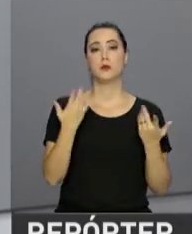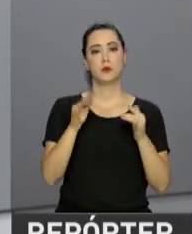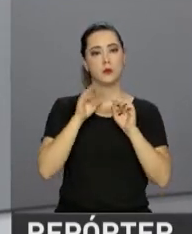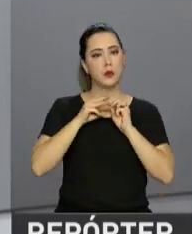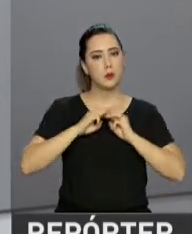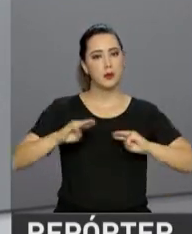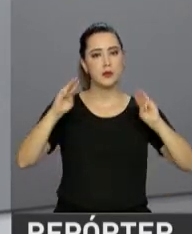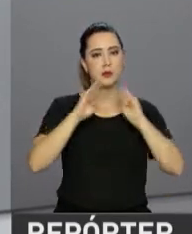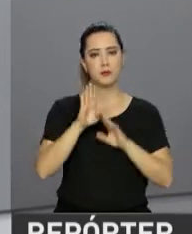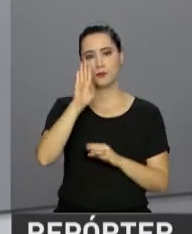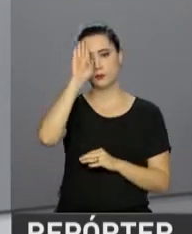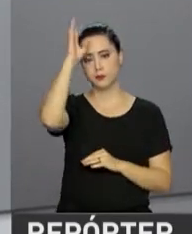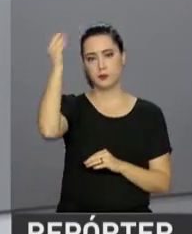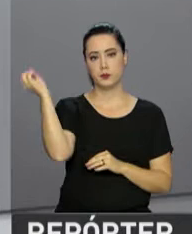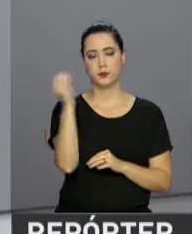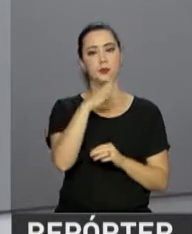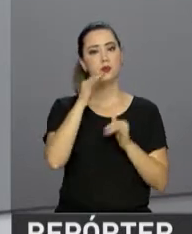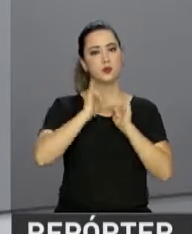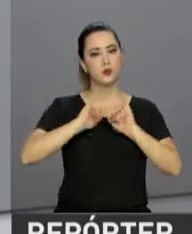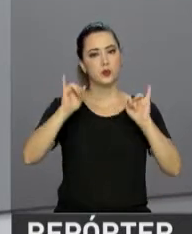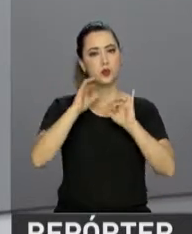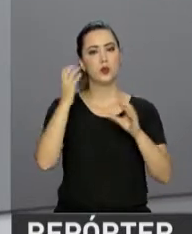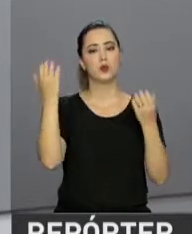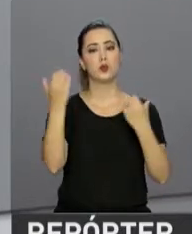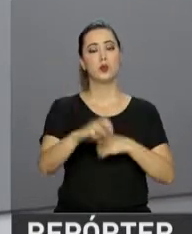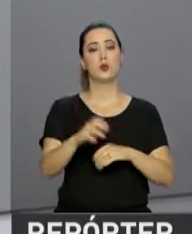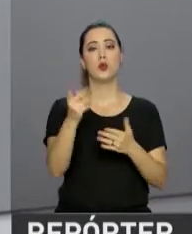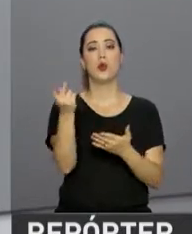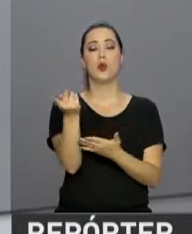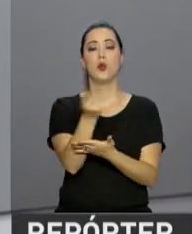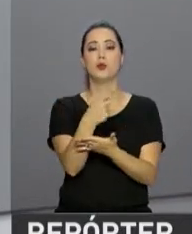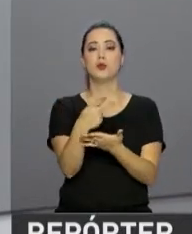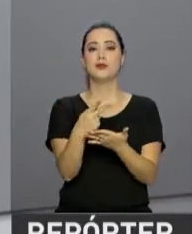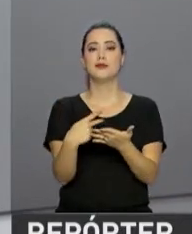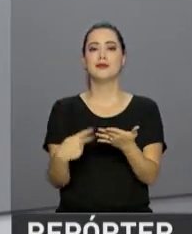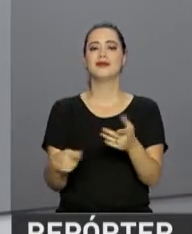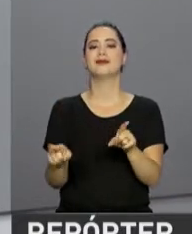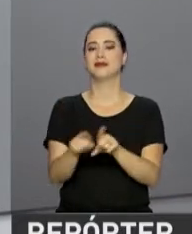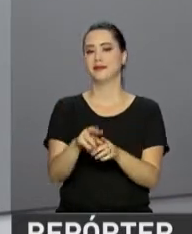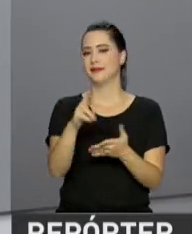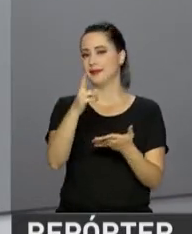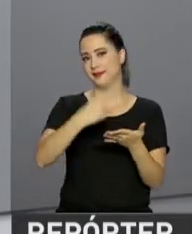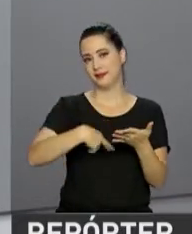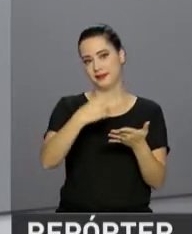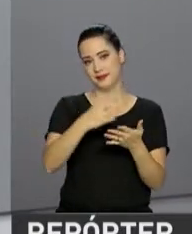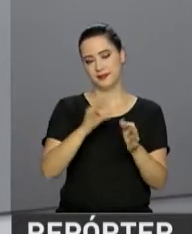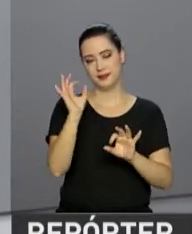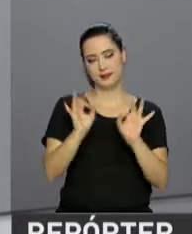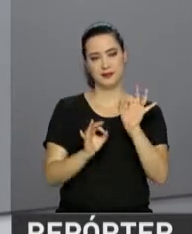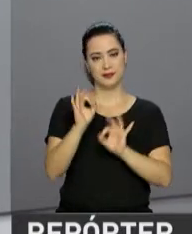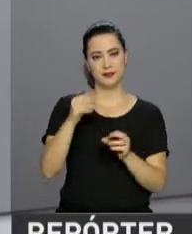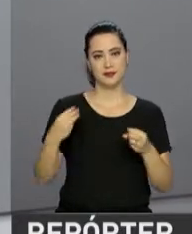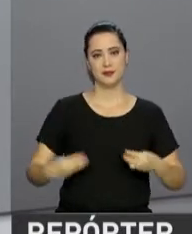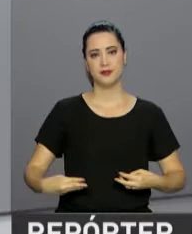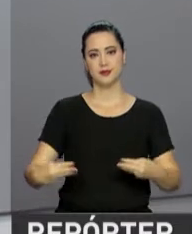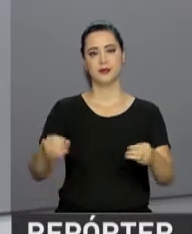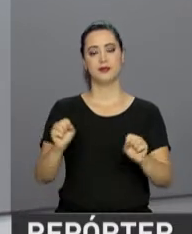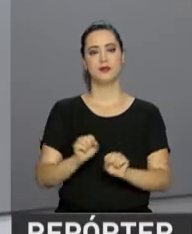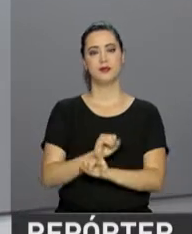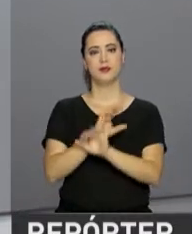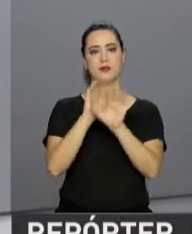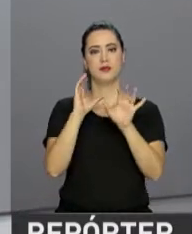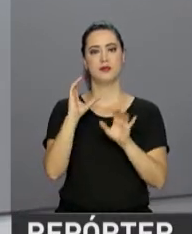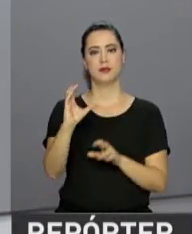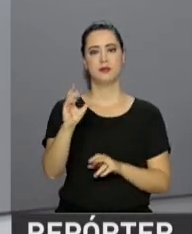essa é a mensagem principal da nova edição do concurso de desenho e redação organizado pelo ministério da transparência e